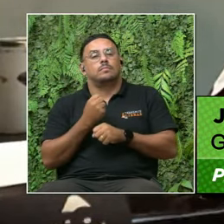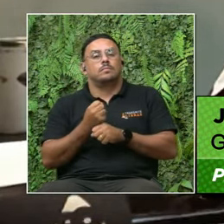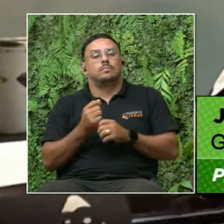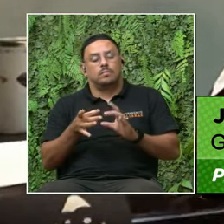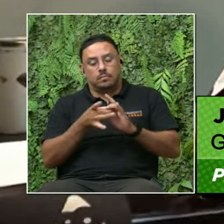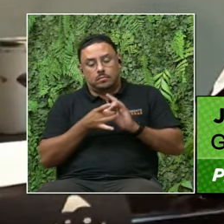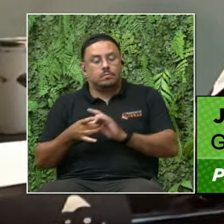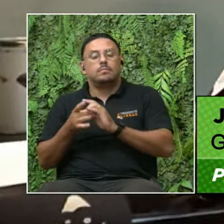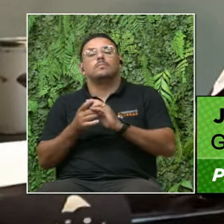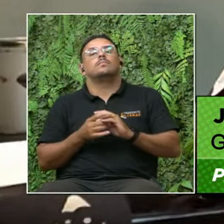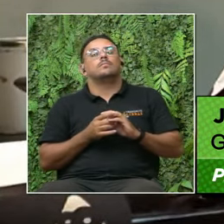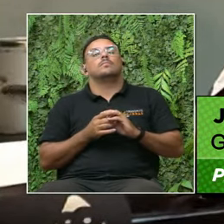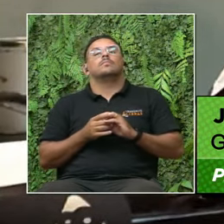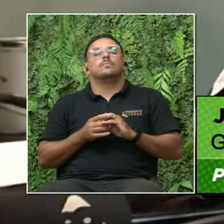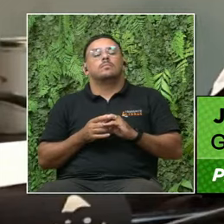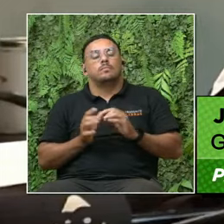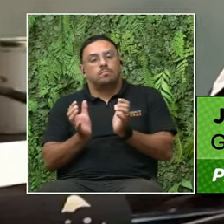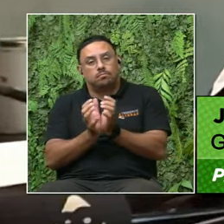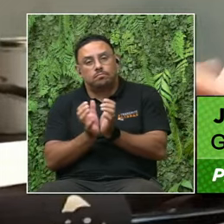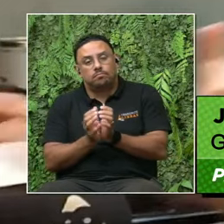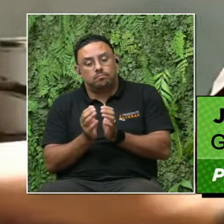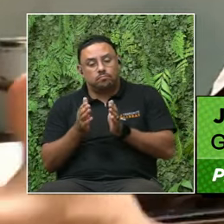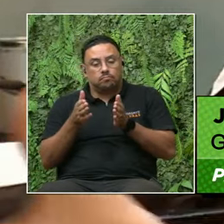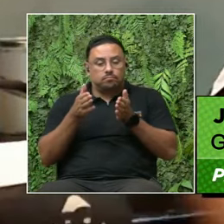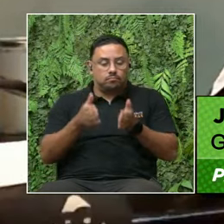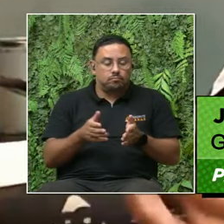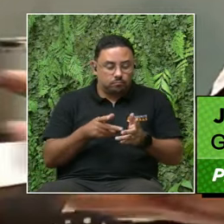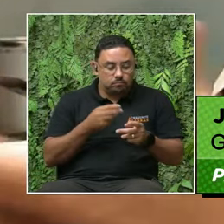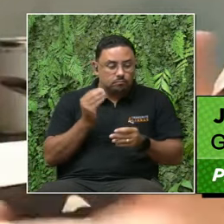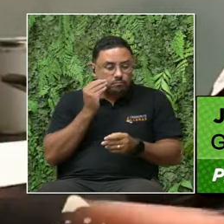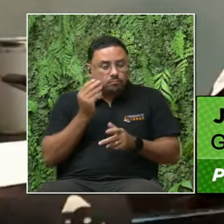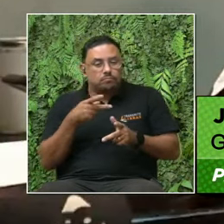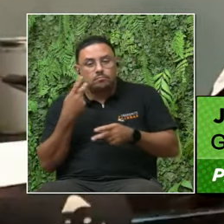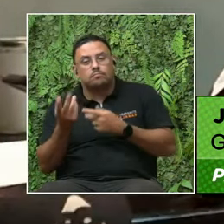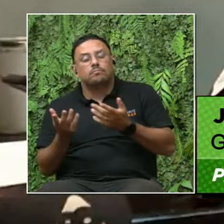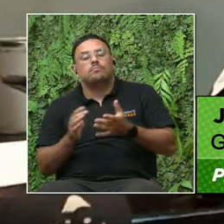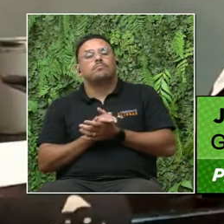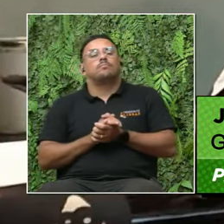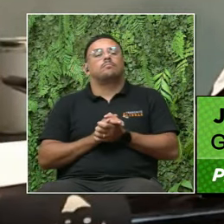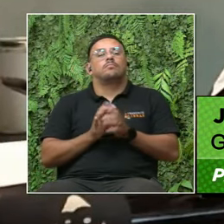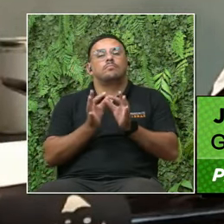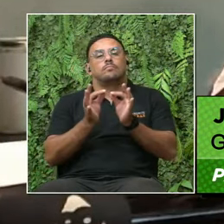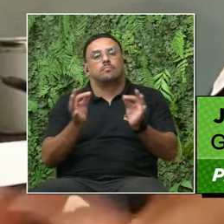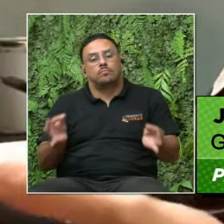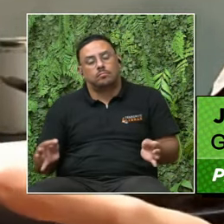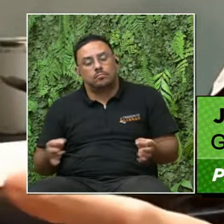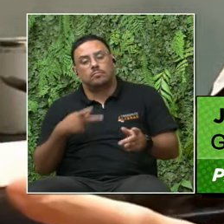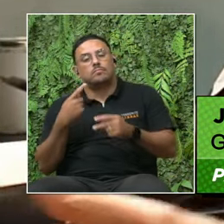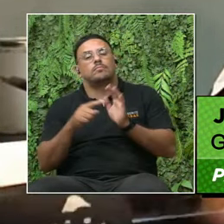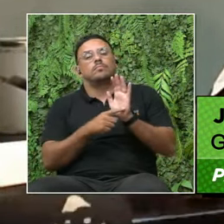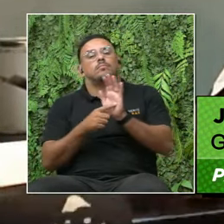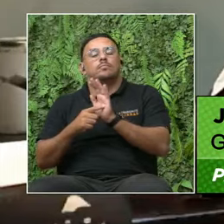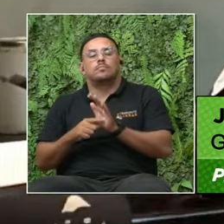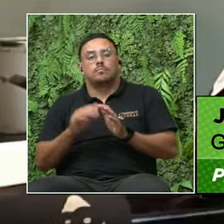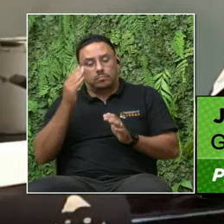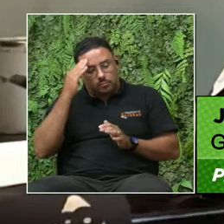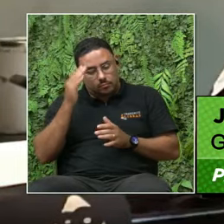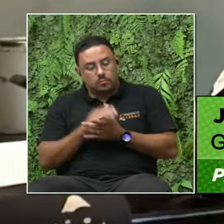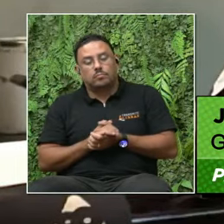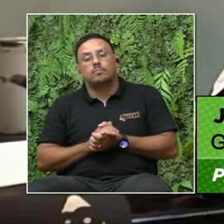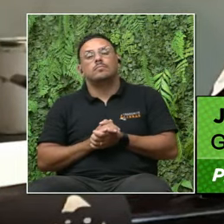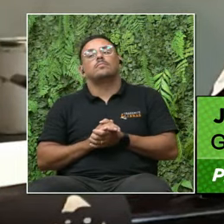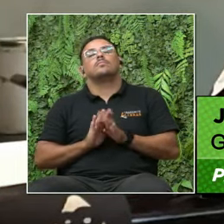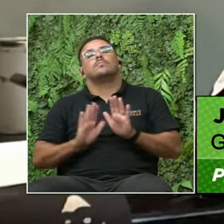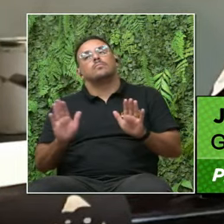clube ele chega ele ele ele pô tenta falar para todo mundo com a simplicidade que você destacou para todo mundo entender Tenta